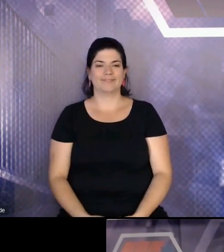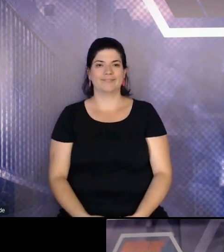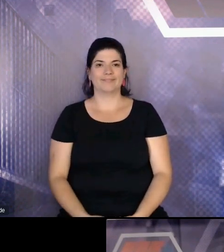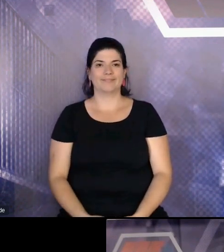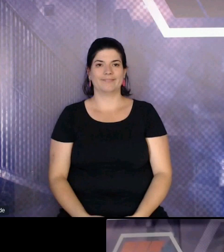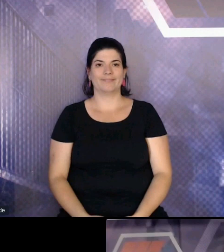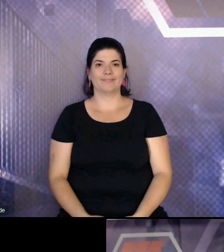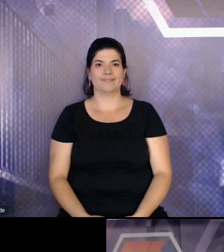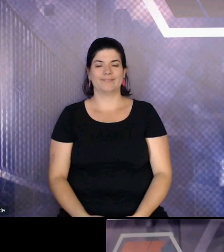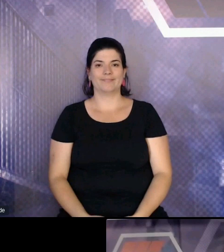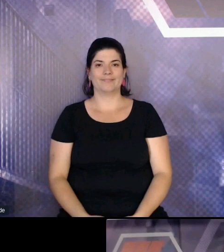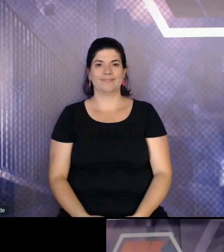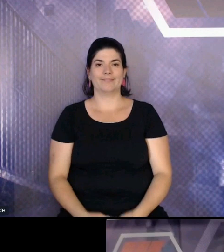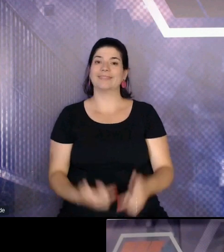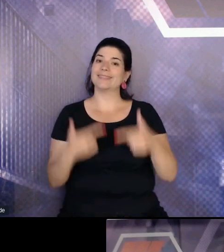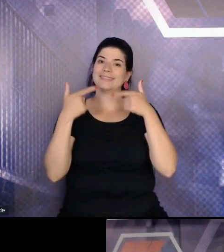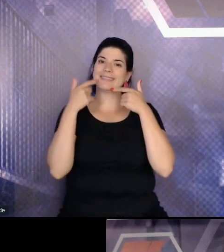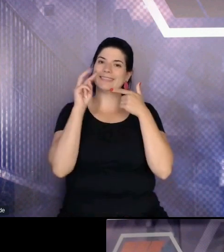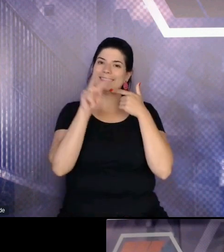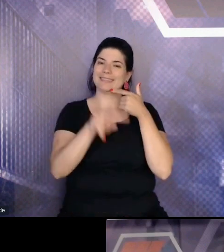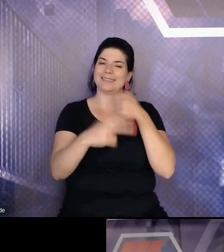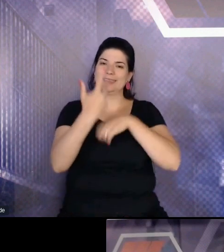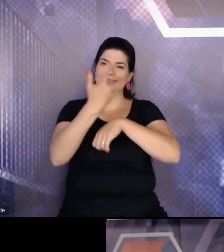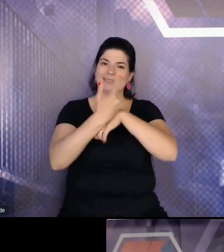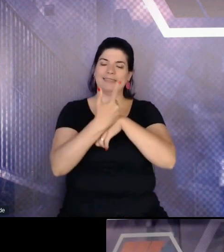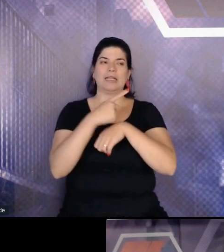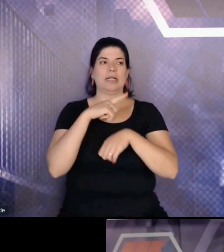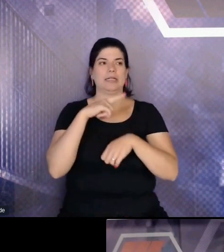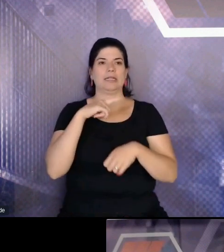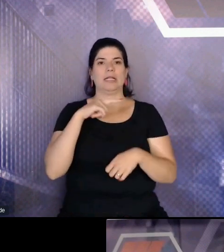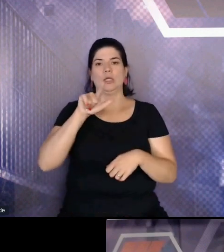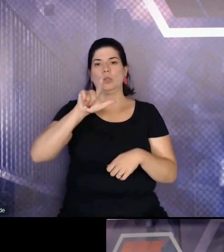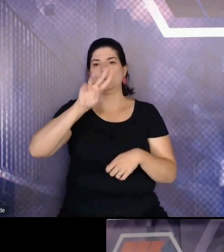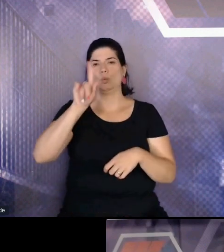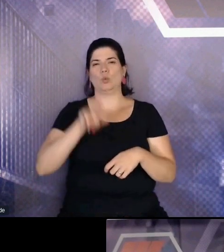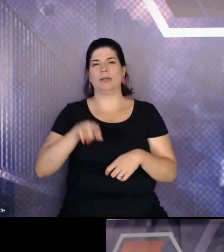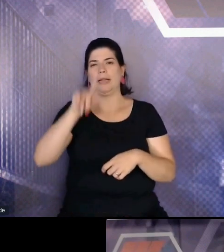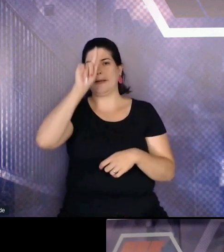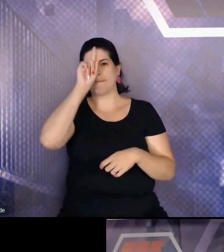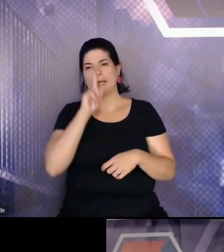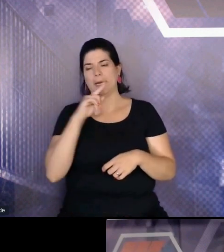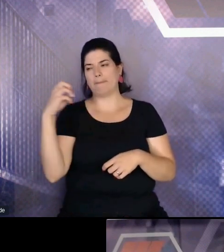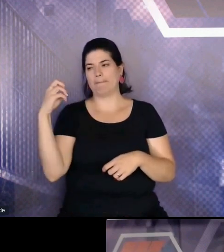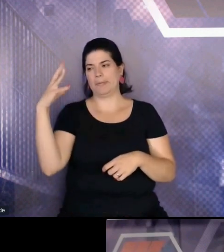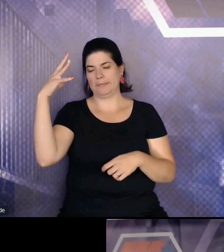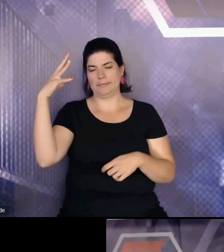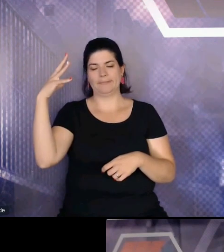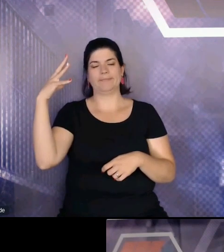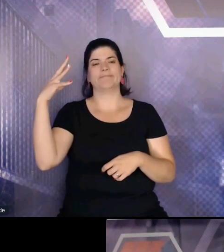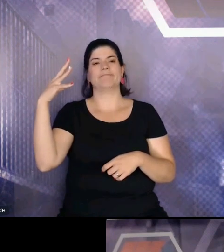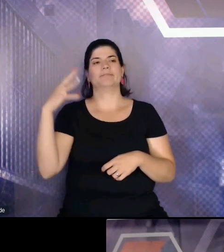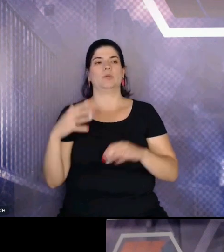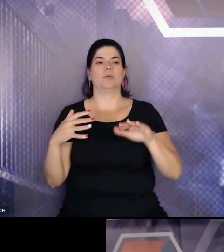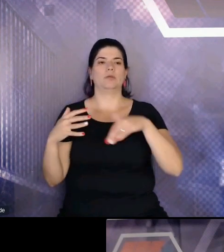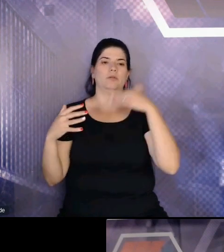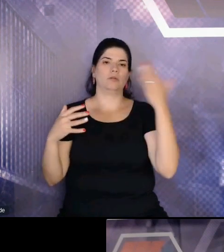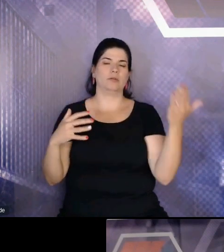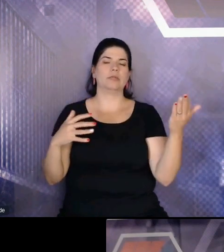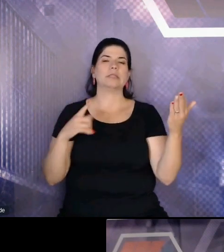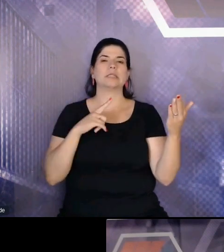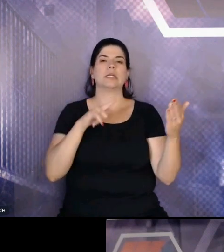sorrindo, olhando para a câmera. Tem umas luzes amarelas de um lado, né? Uma luz amarelada, e do outro lado tem uma